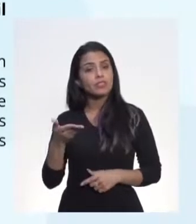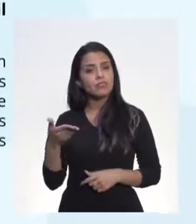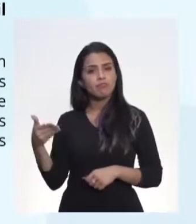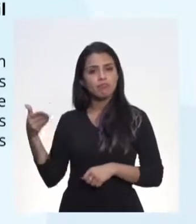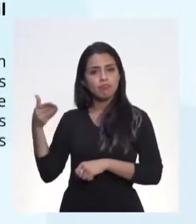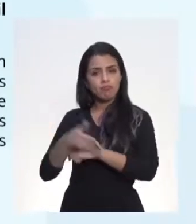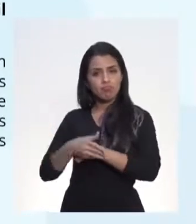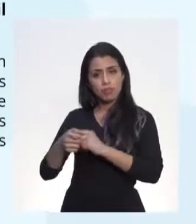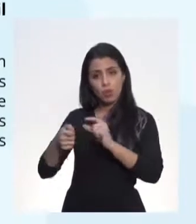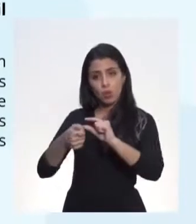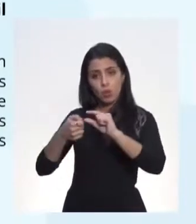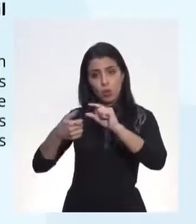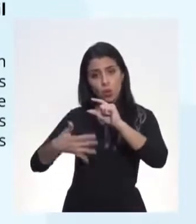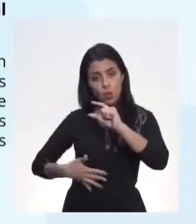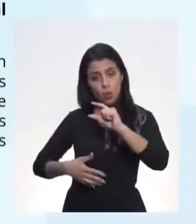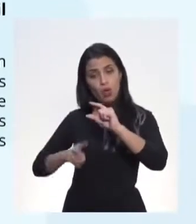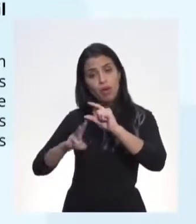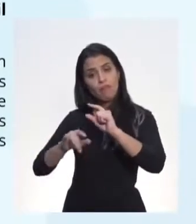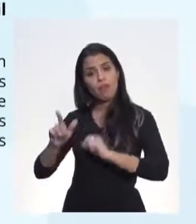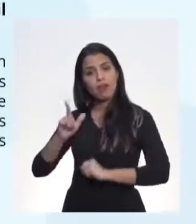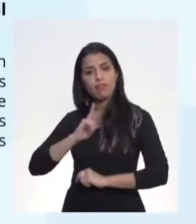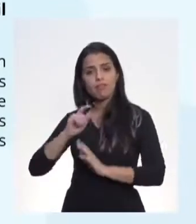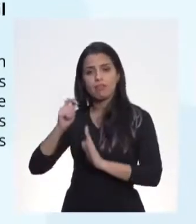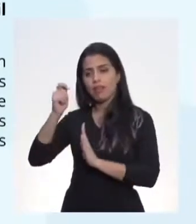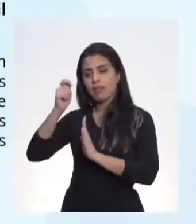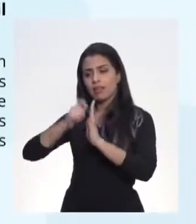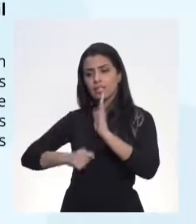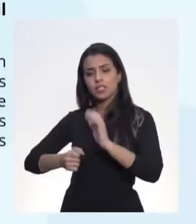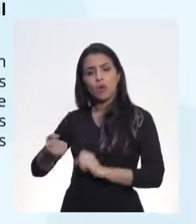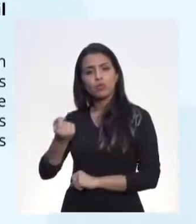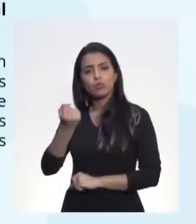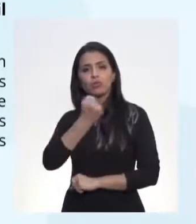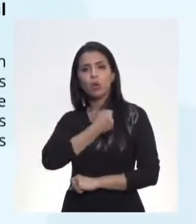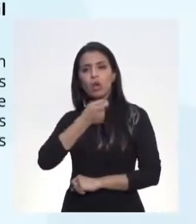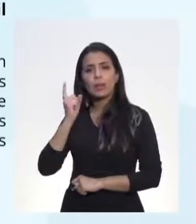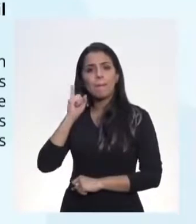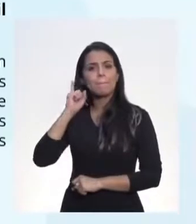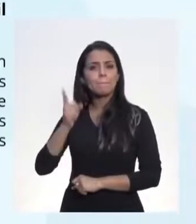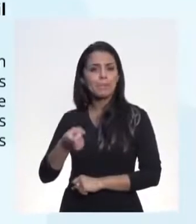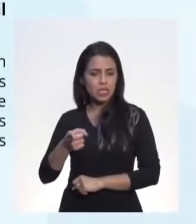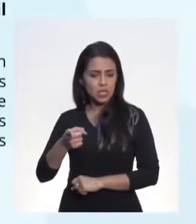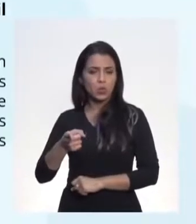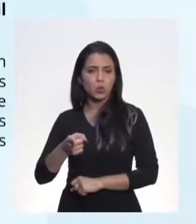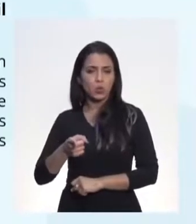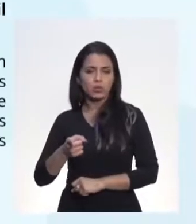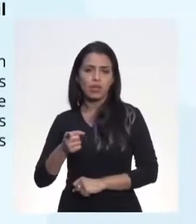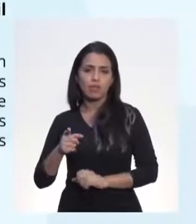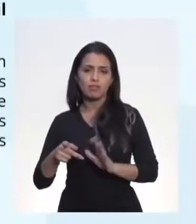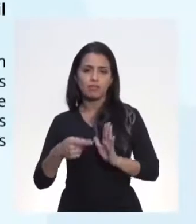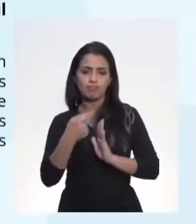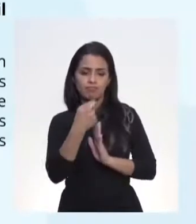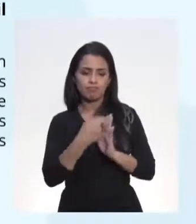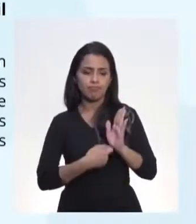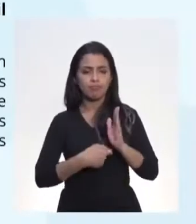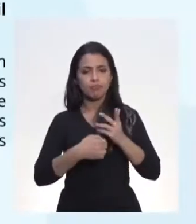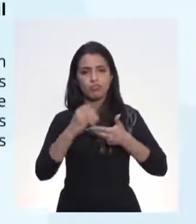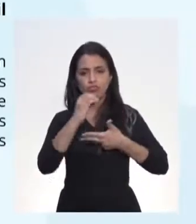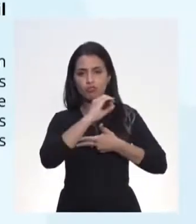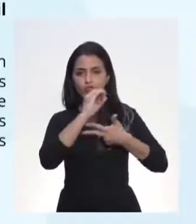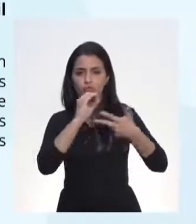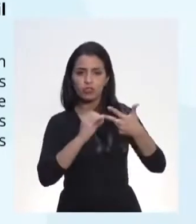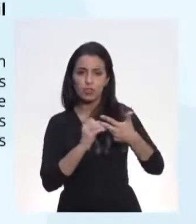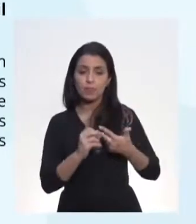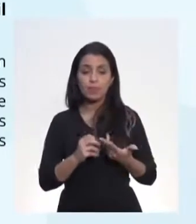vocês sempre acham a redação nota 1000, a que tirou a maior nota nas redações aí. E isso daí foi